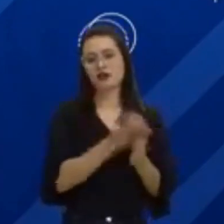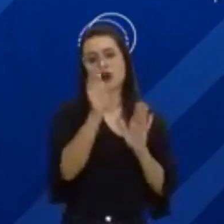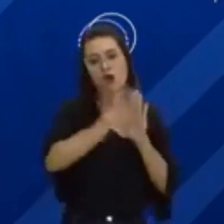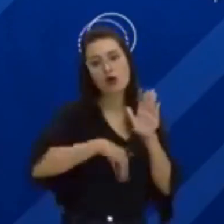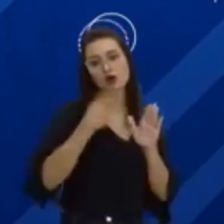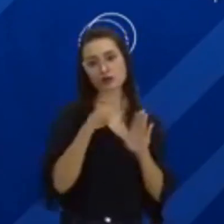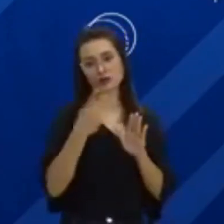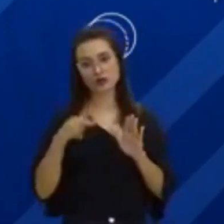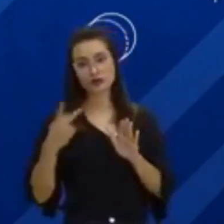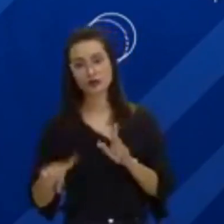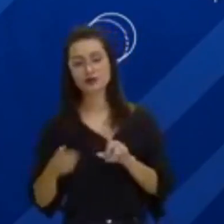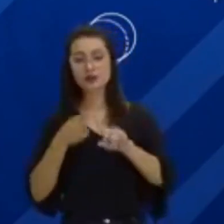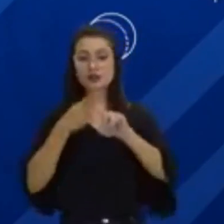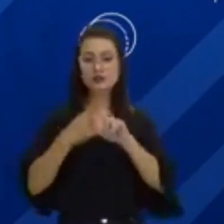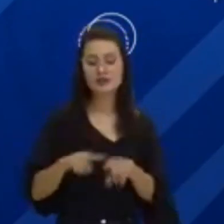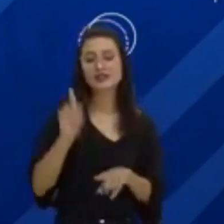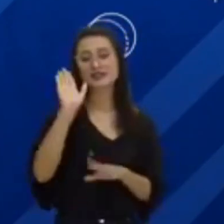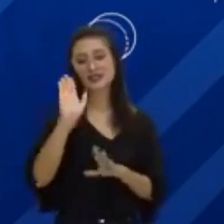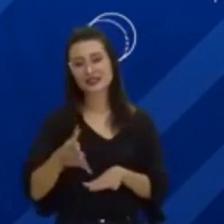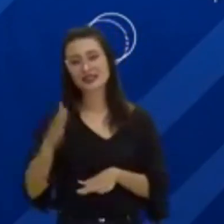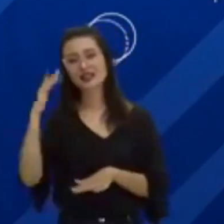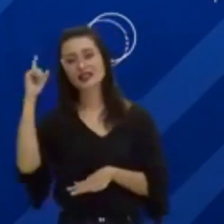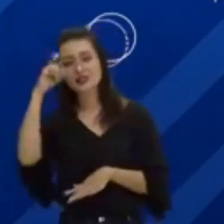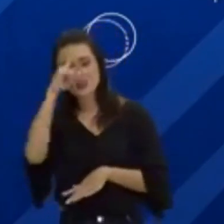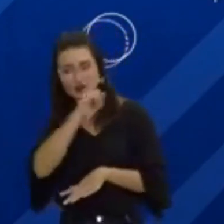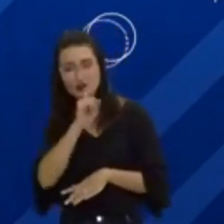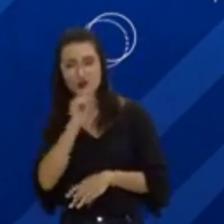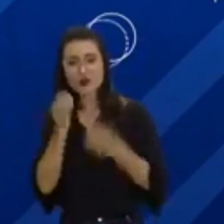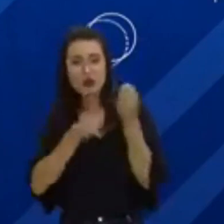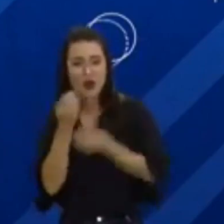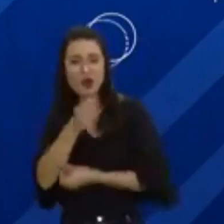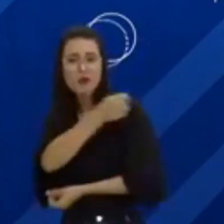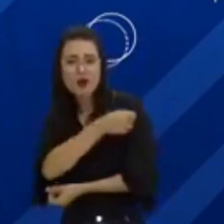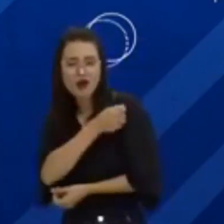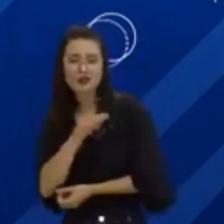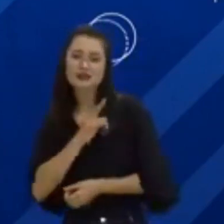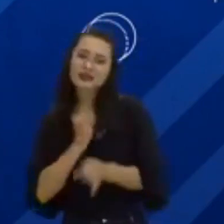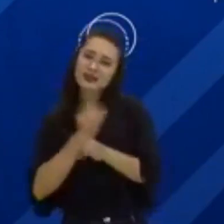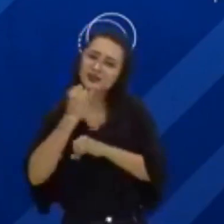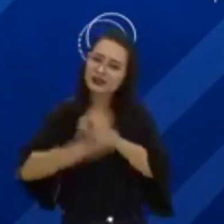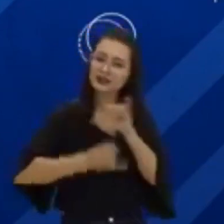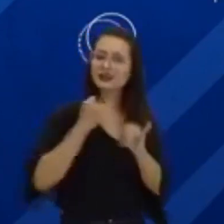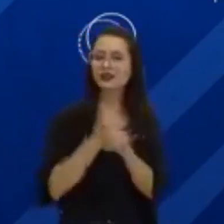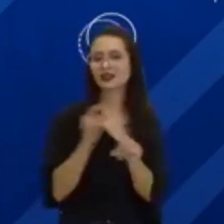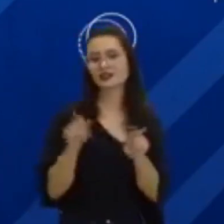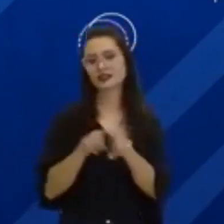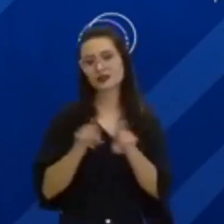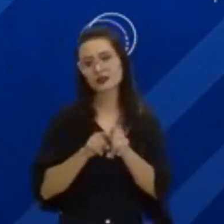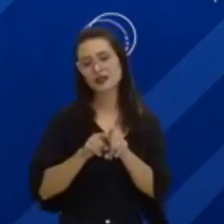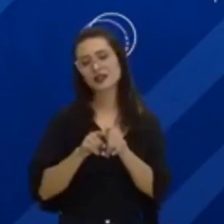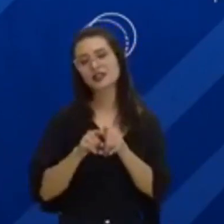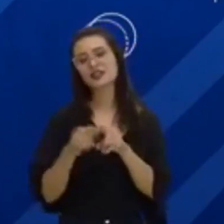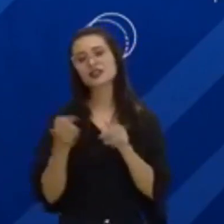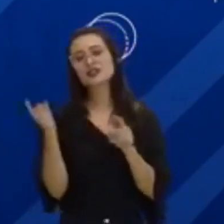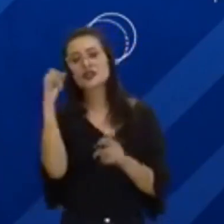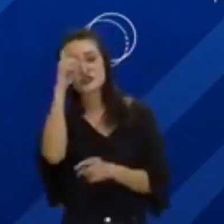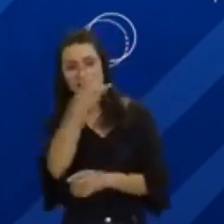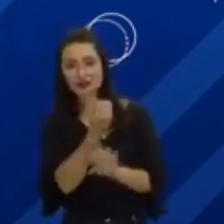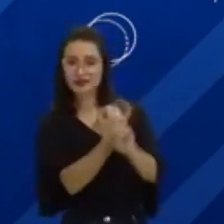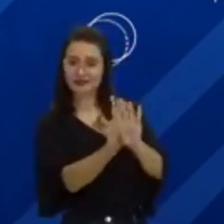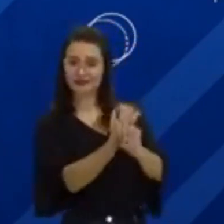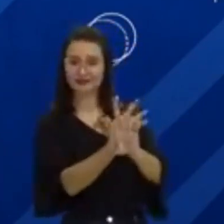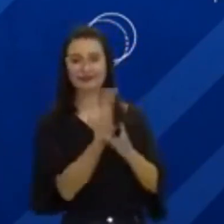vocês. Nós sabemos da dificuldade que muitos alunos têm de acessarem a internet e, consequentemente, de assistirem às nossas